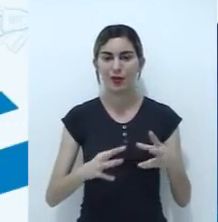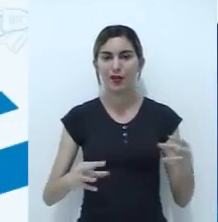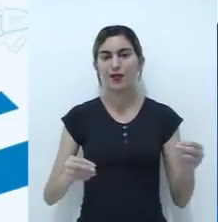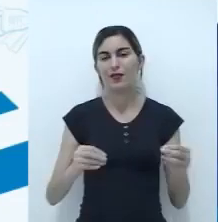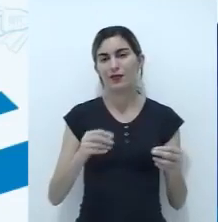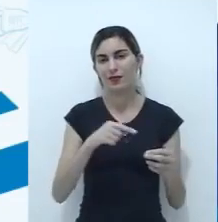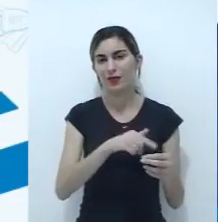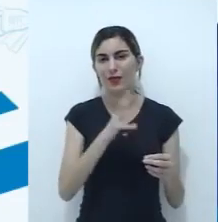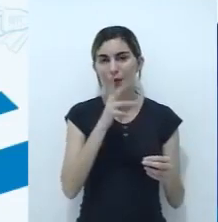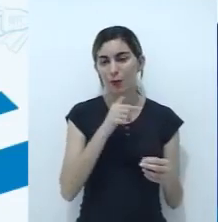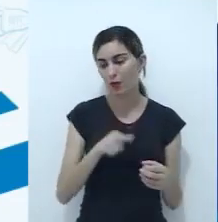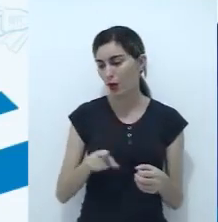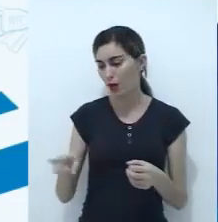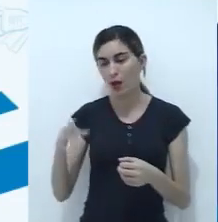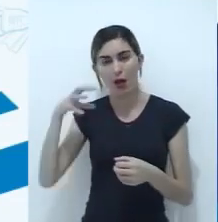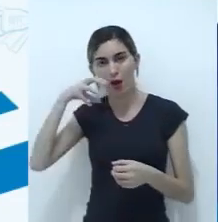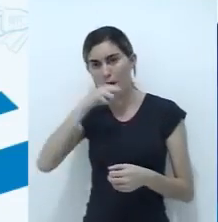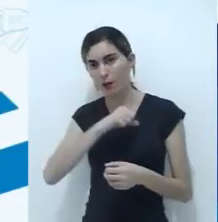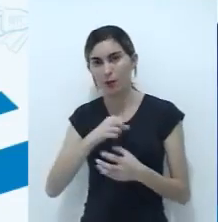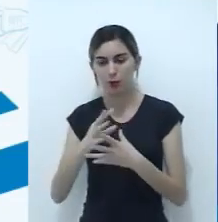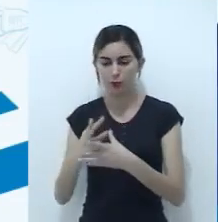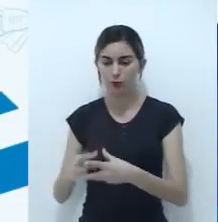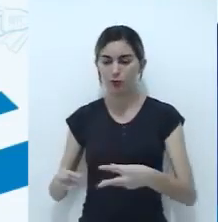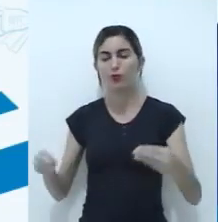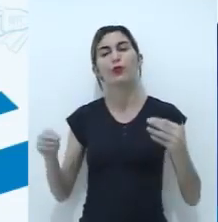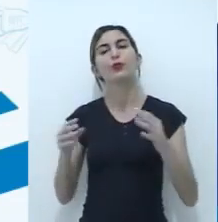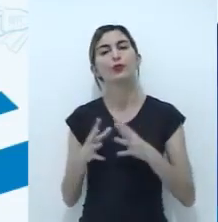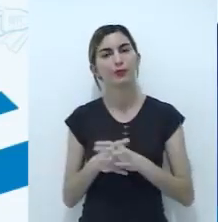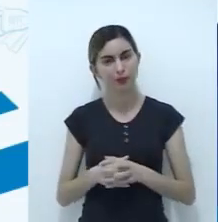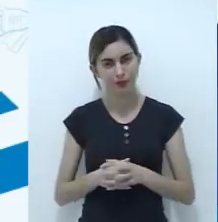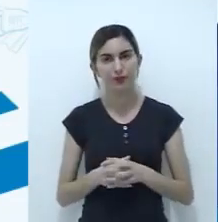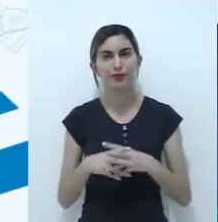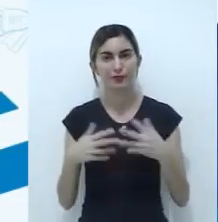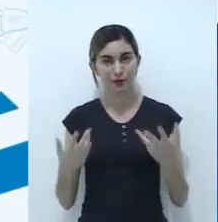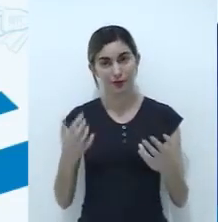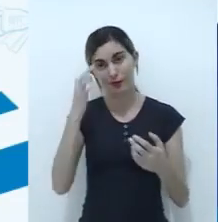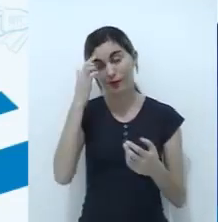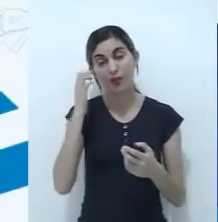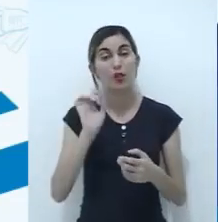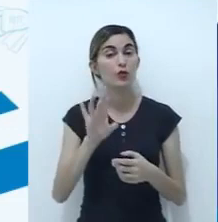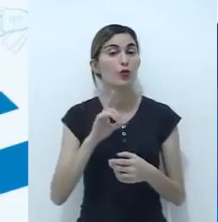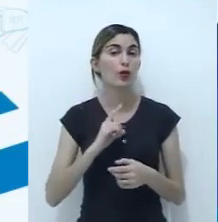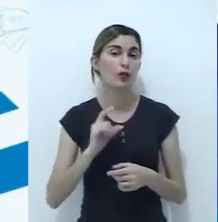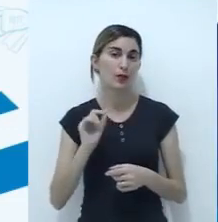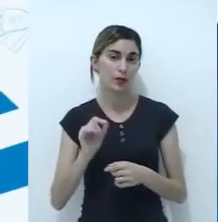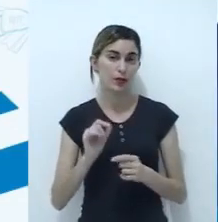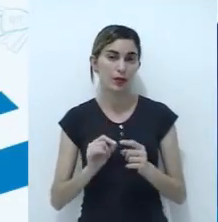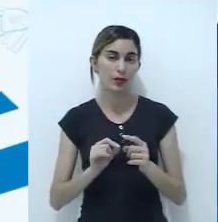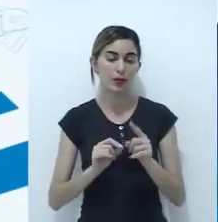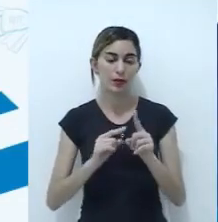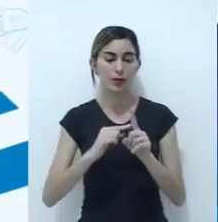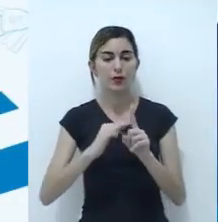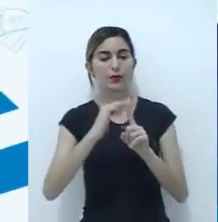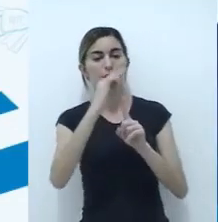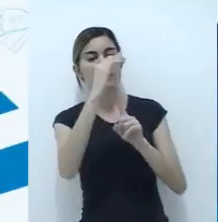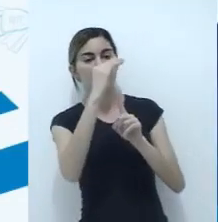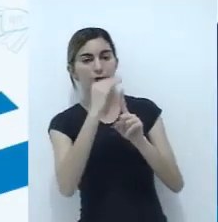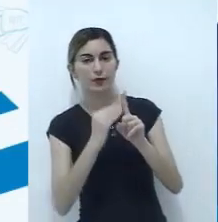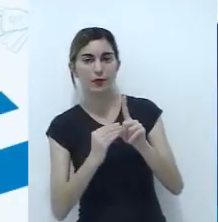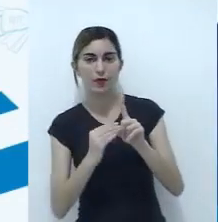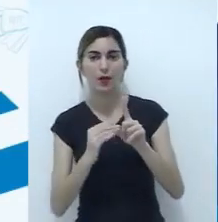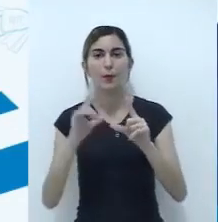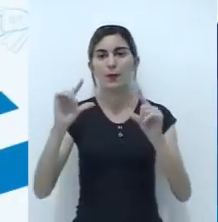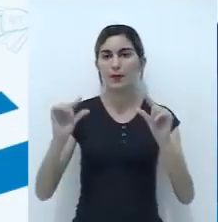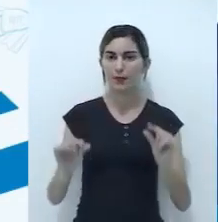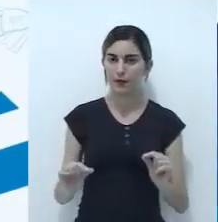aconteceu muito mais rápido em relação ao sistema que estava aberto, né? Só que a temperatura ela